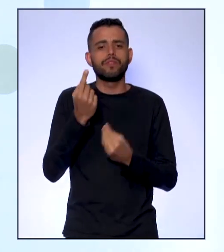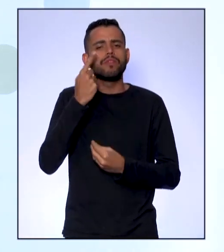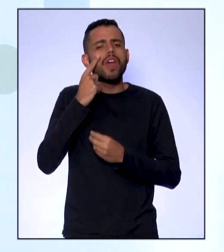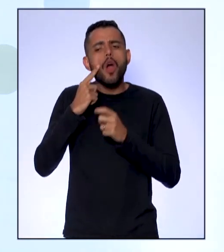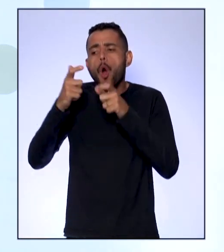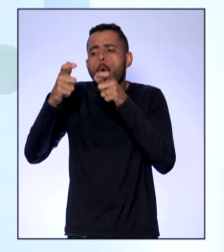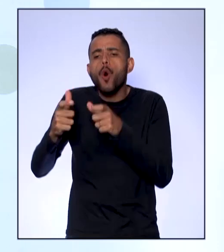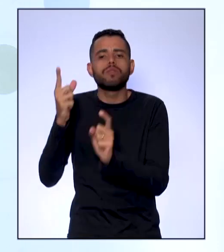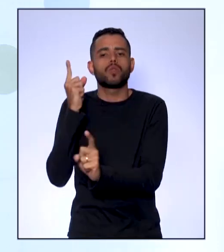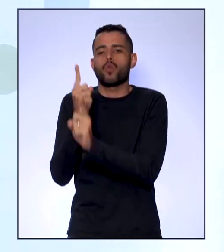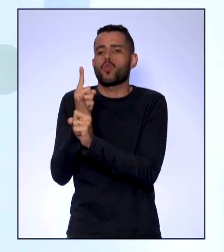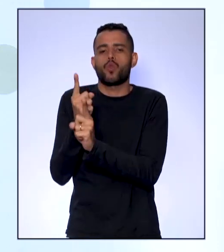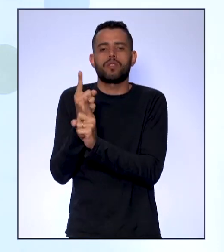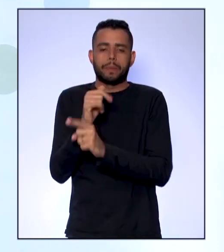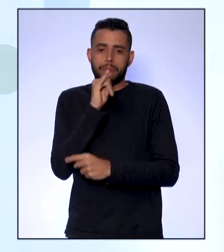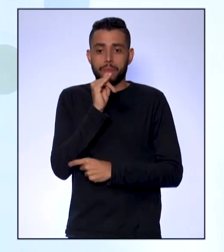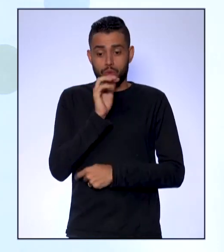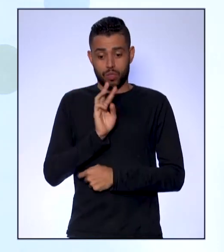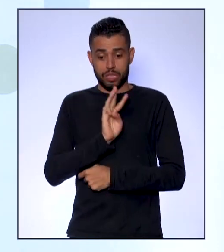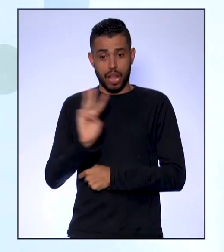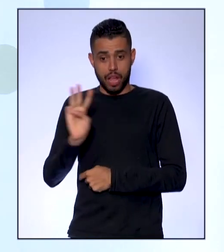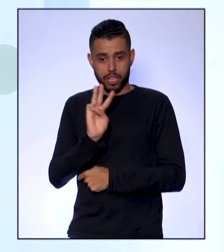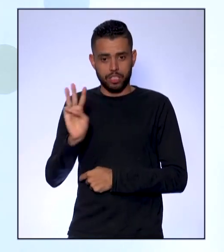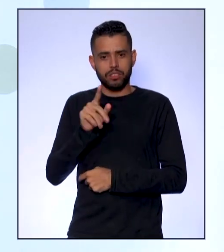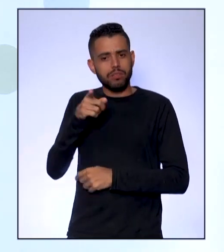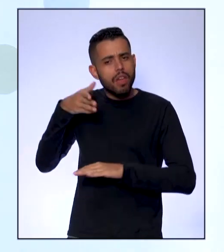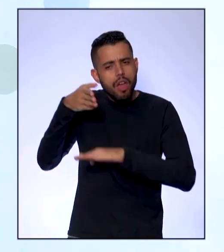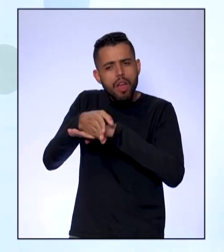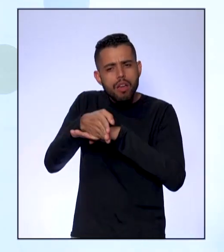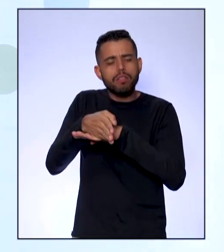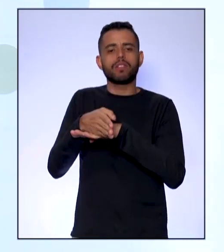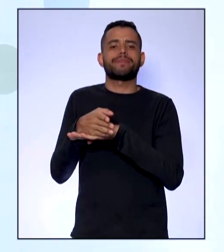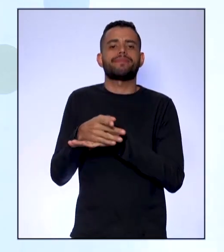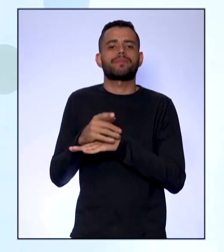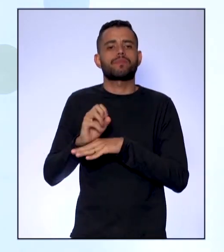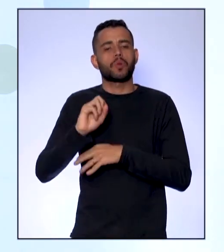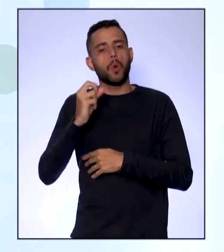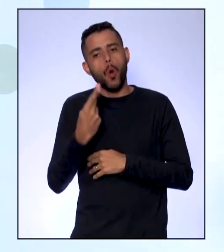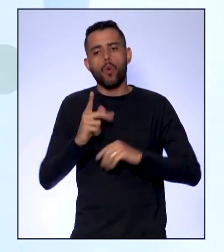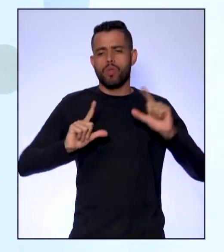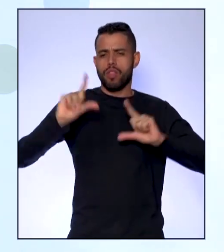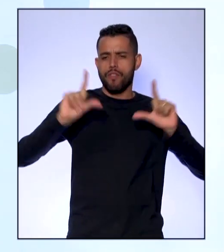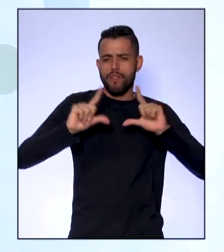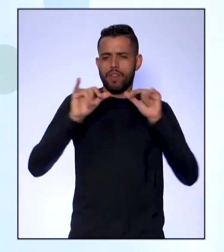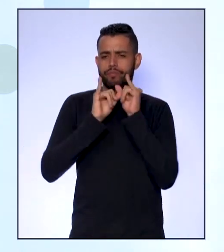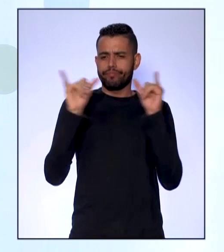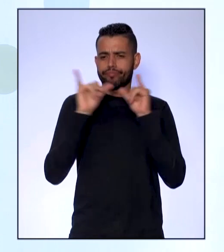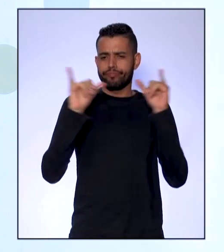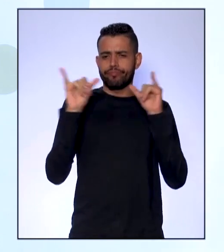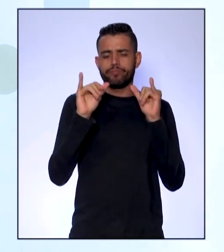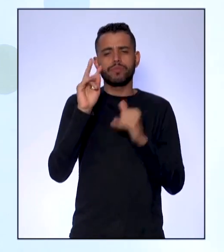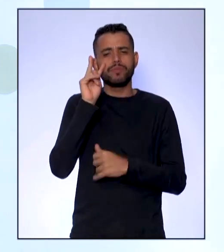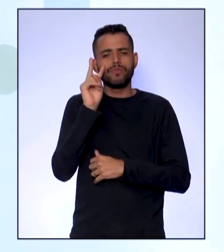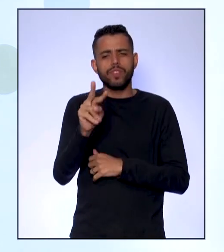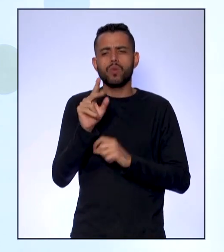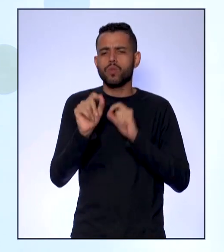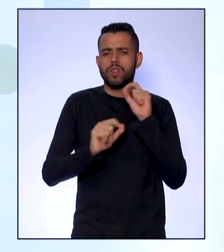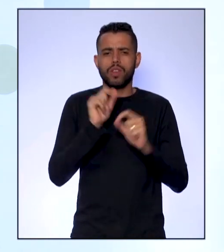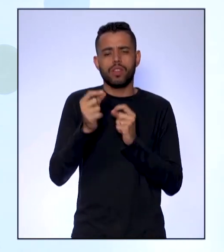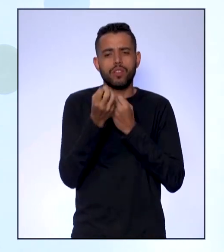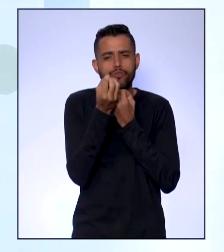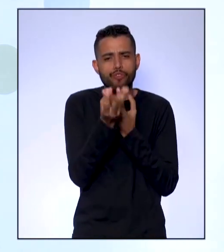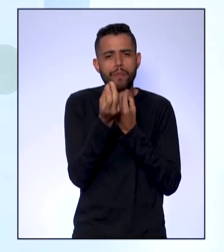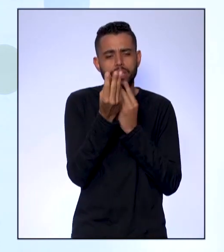você vai num site ou são veiculadas na TV, a gente sempre vê que embaixo das informações ou embaixo